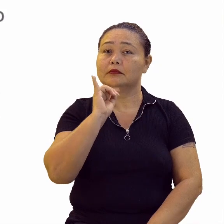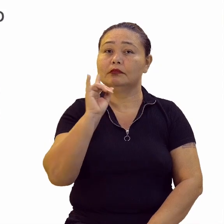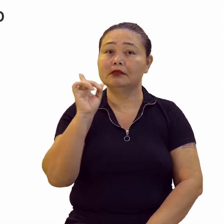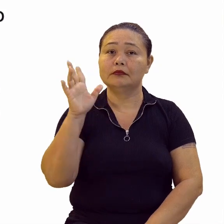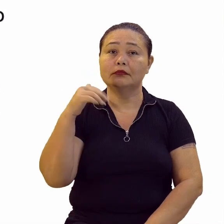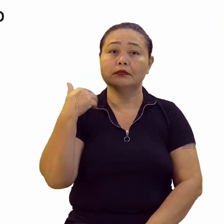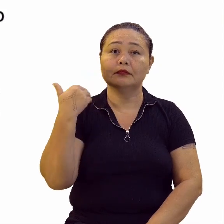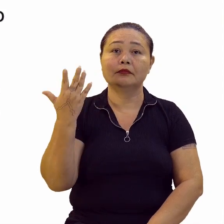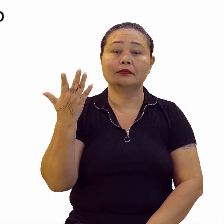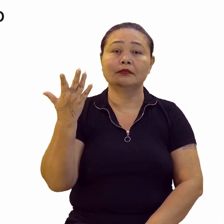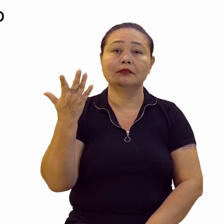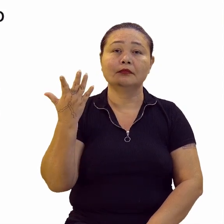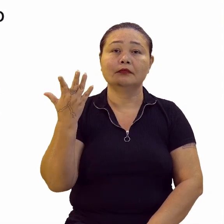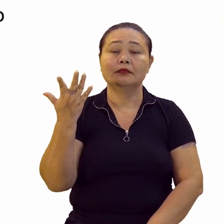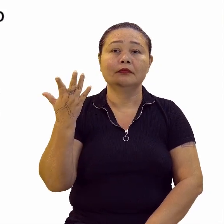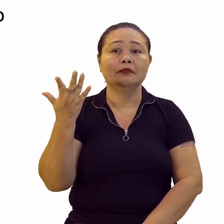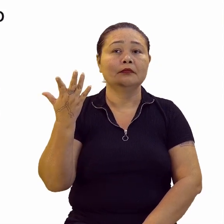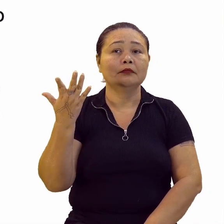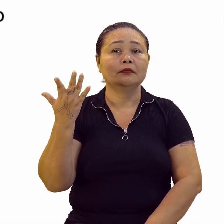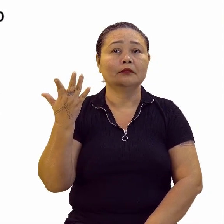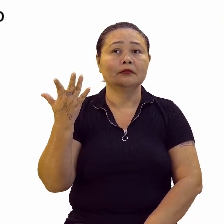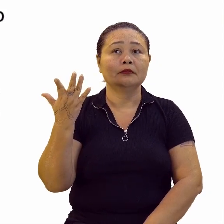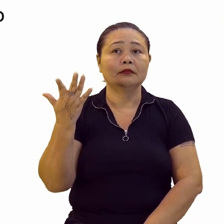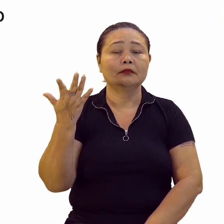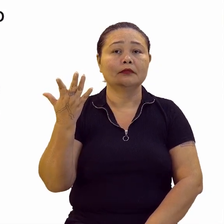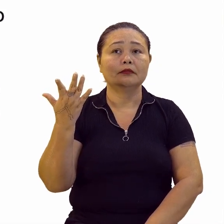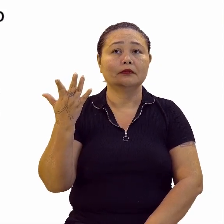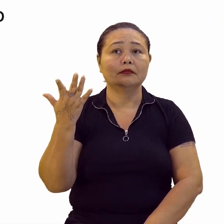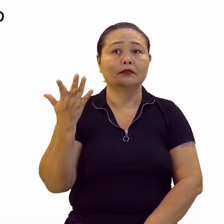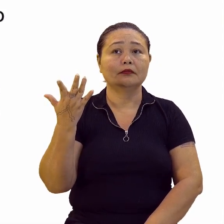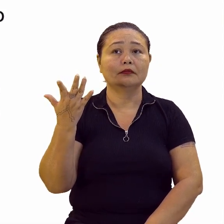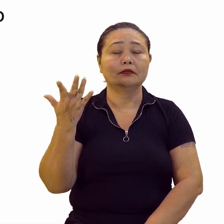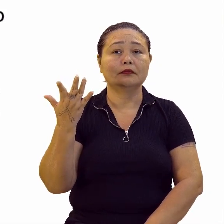né, entre os